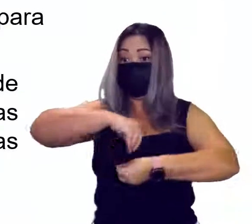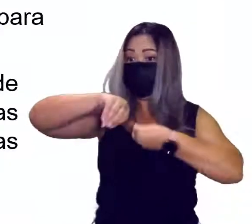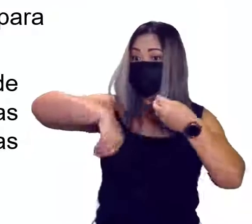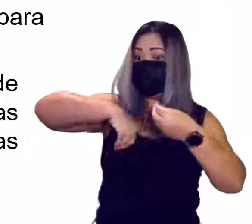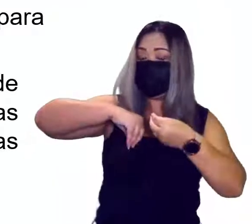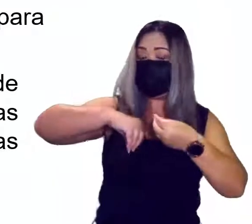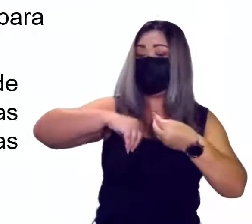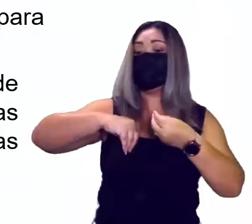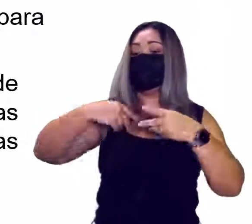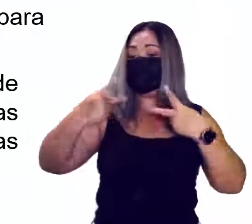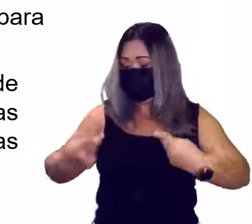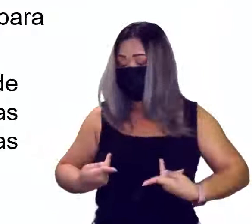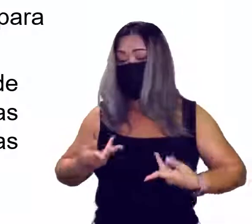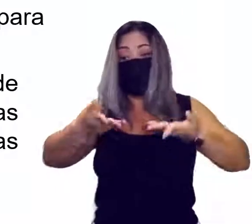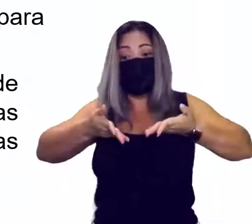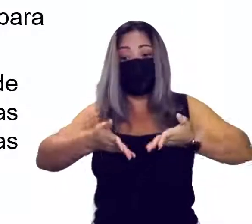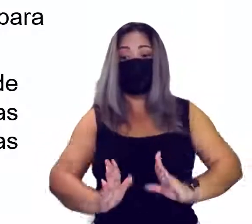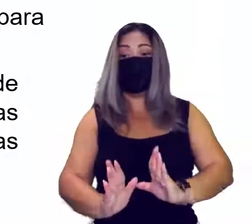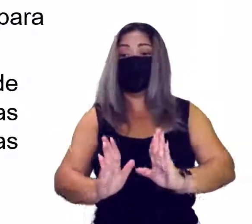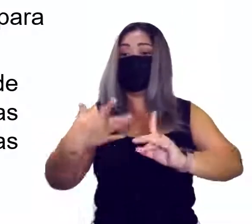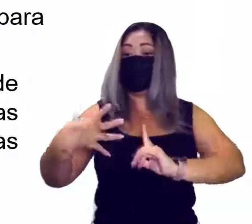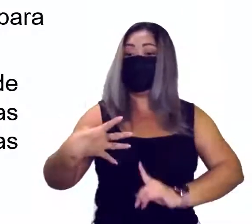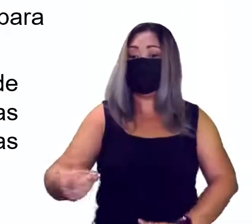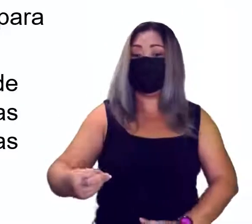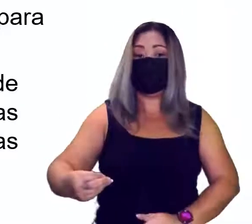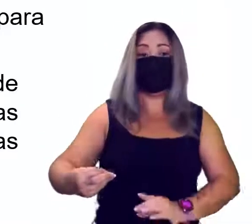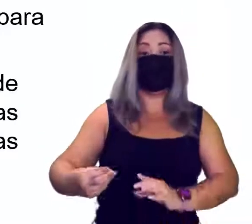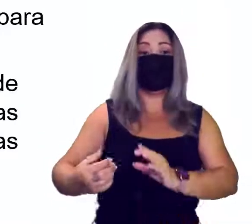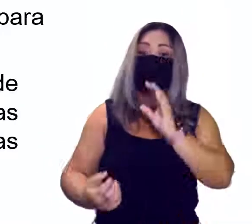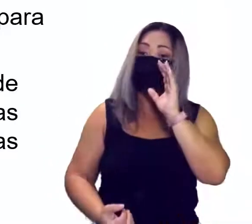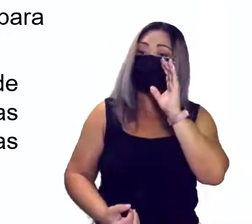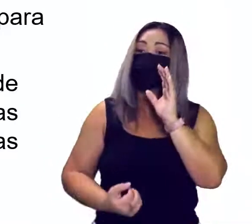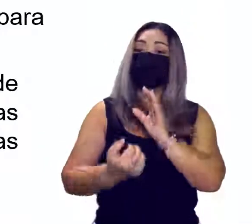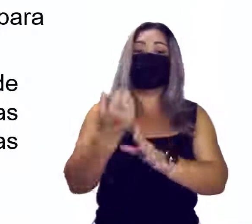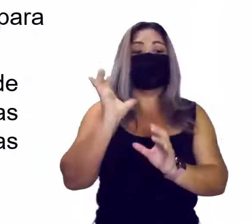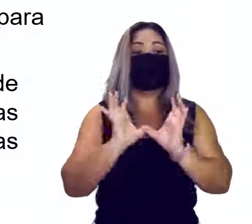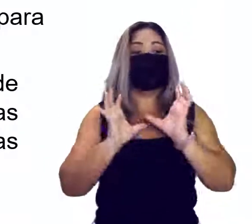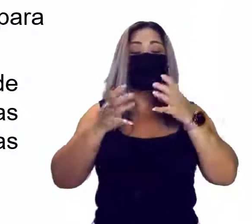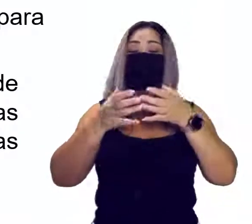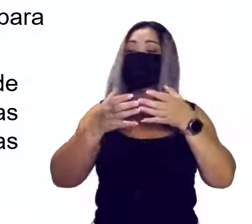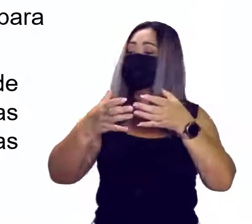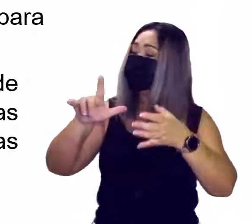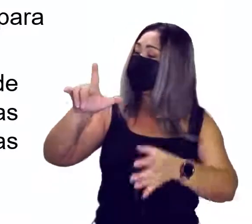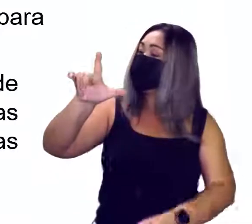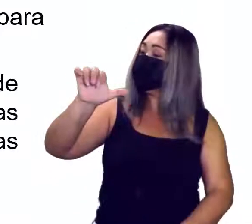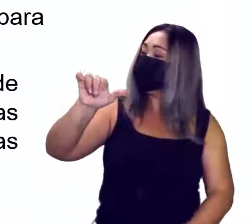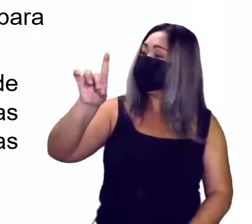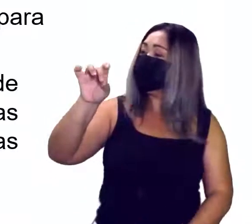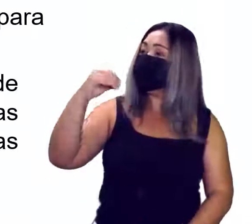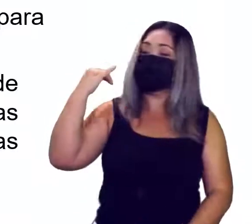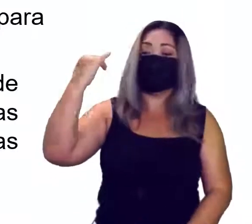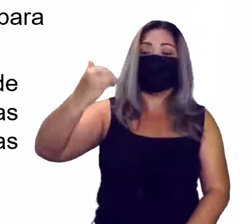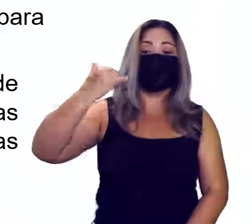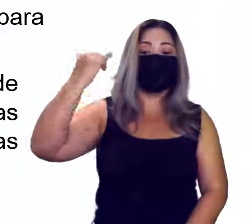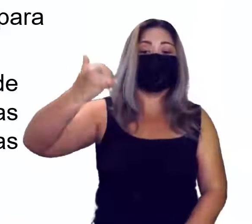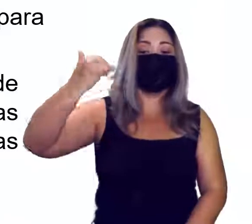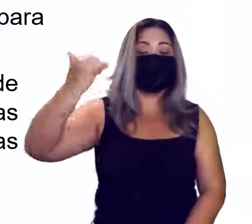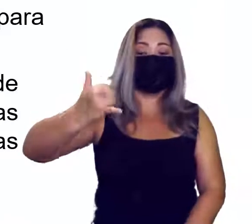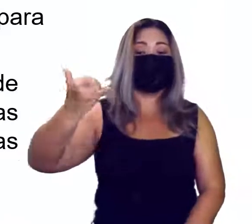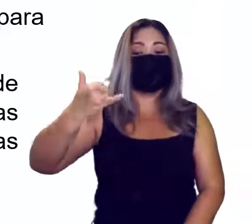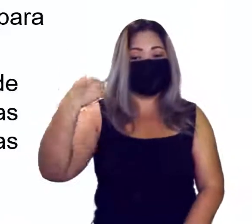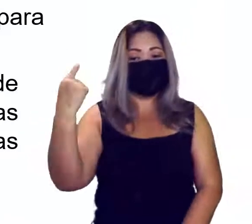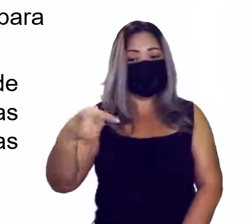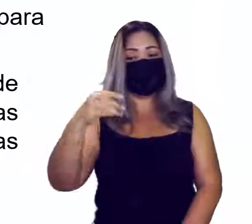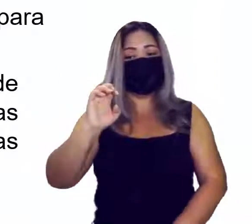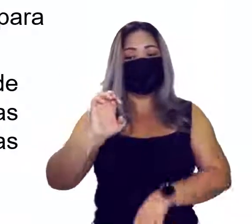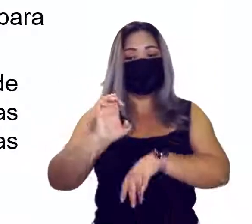Aí nascem os filhos. Criaram uma rica mitologia, que é um conjunto de lendas. Nós chamamos as nossas de lendas